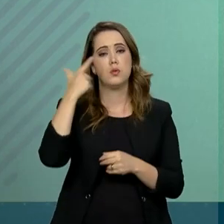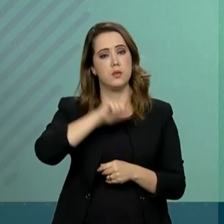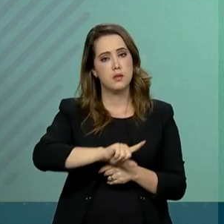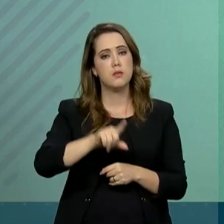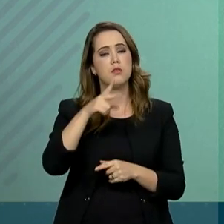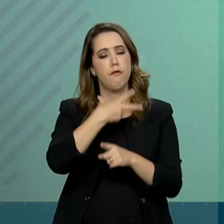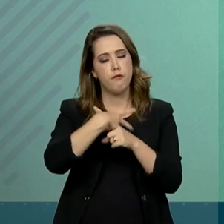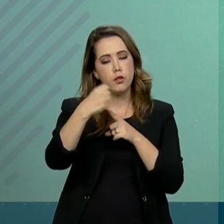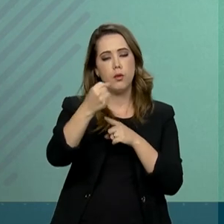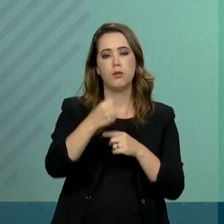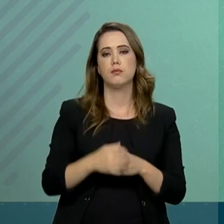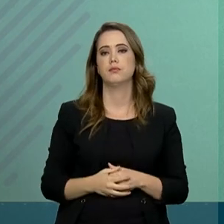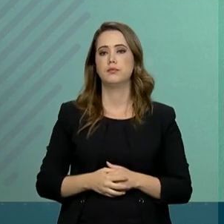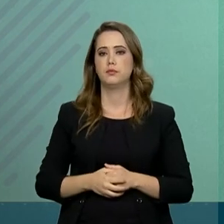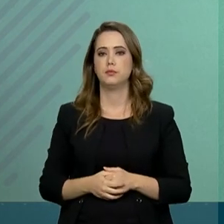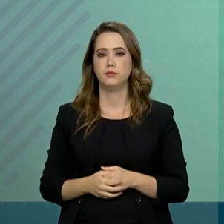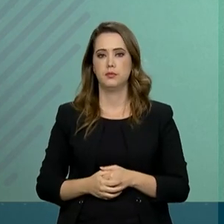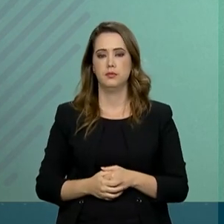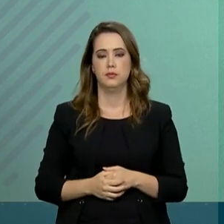exitosa